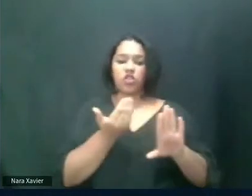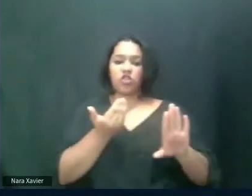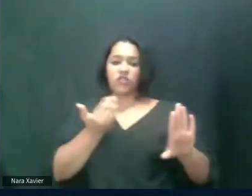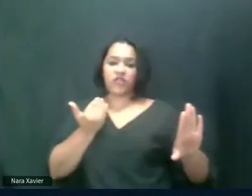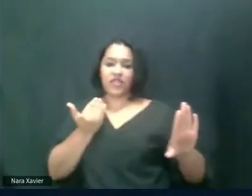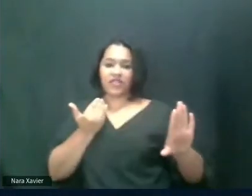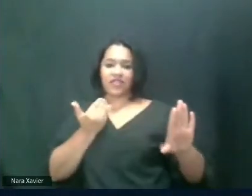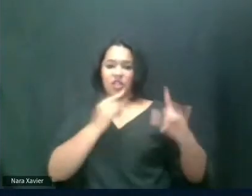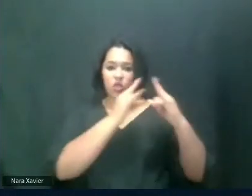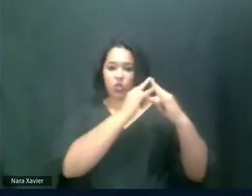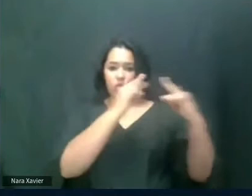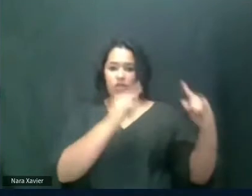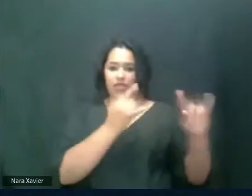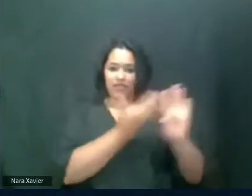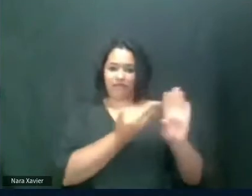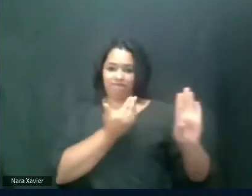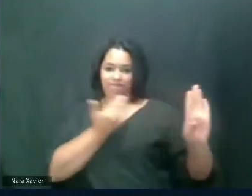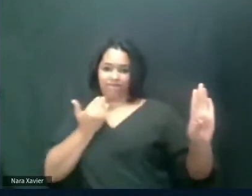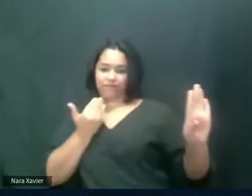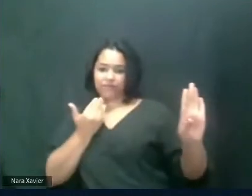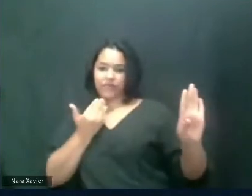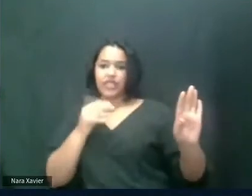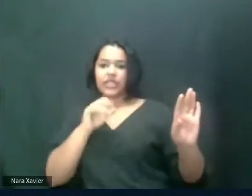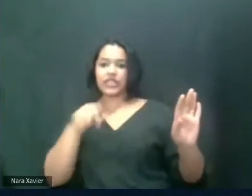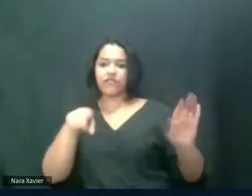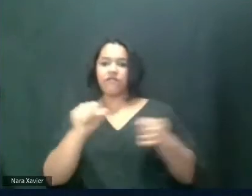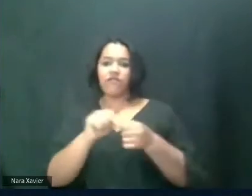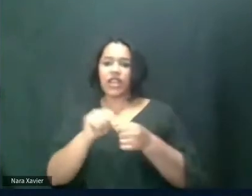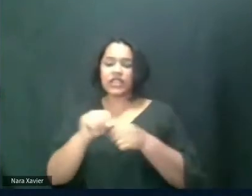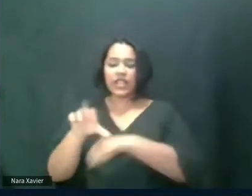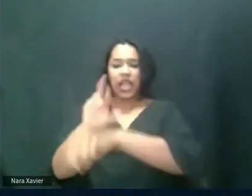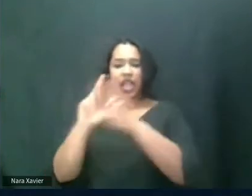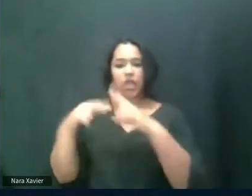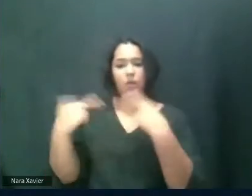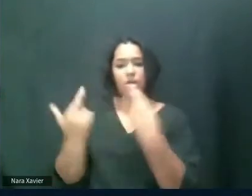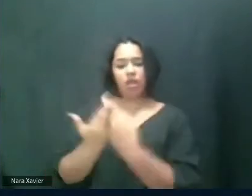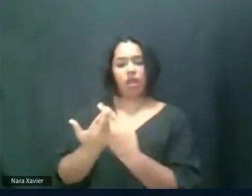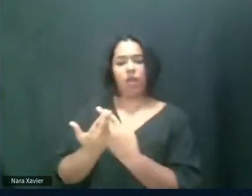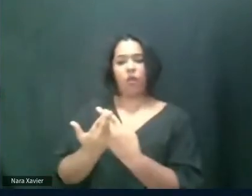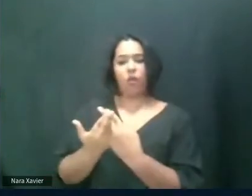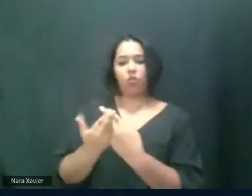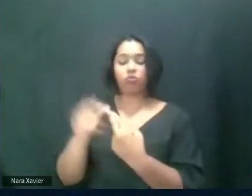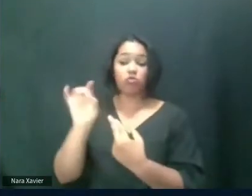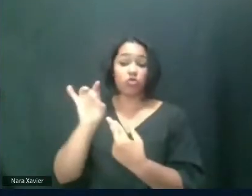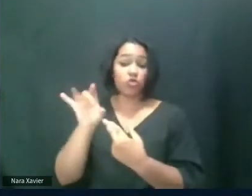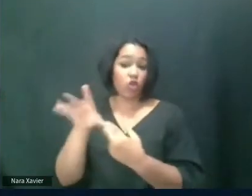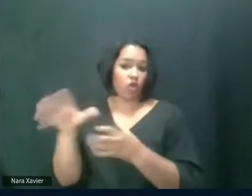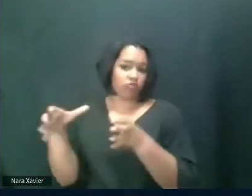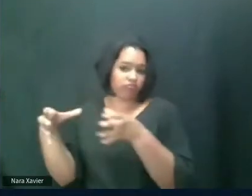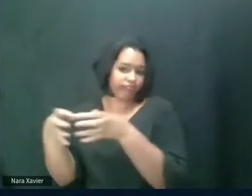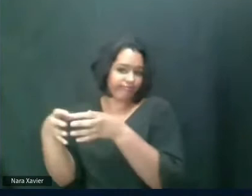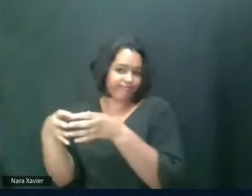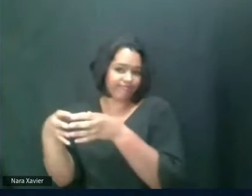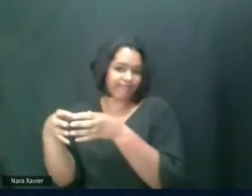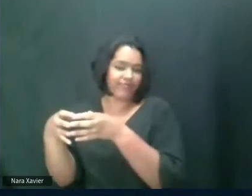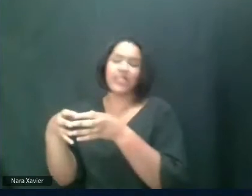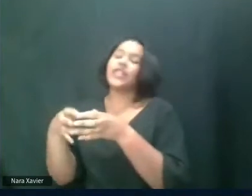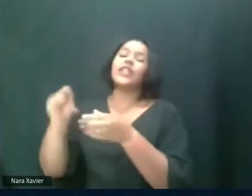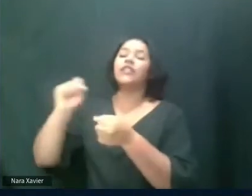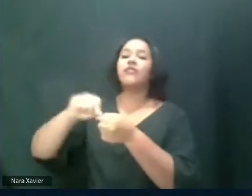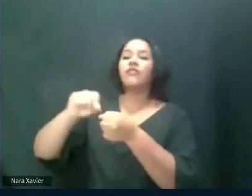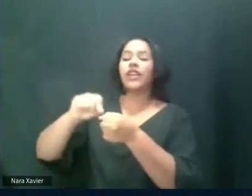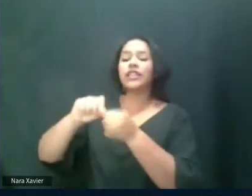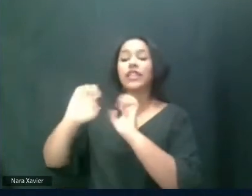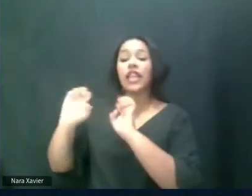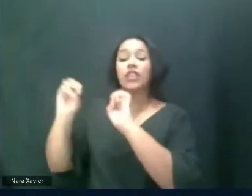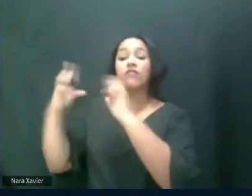vocês fazem uma reunião por vocês mesmos, estão fazendo aí eventos mensais de